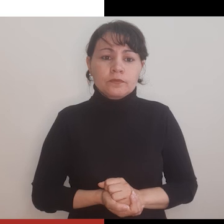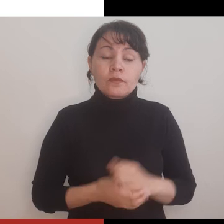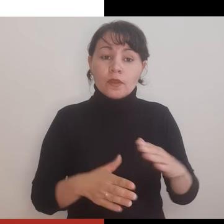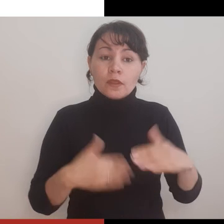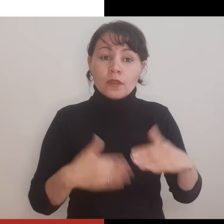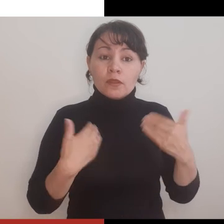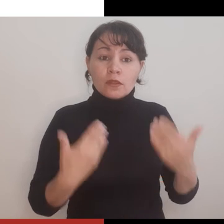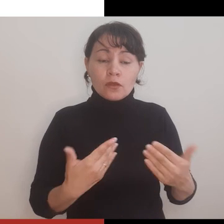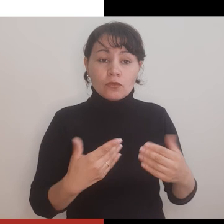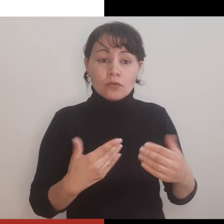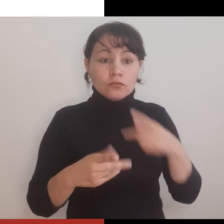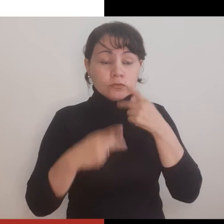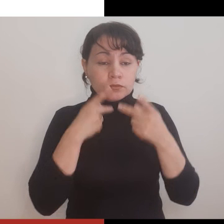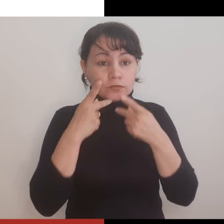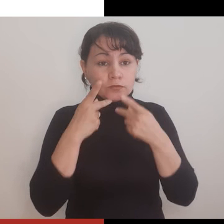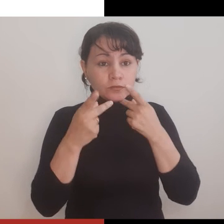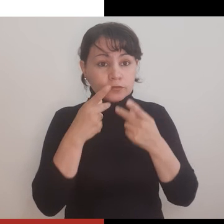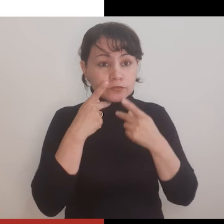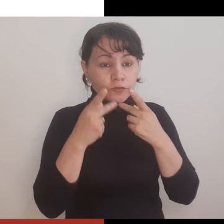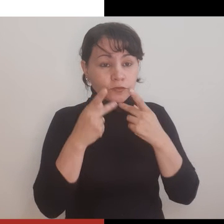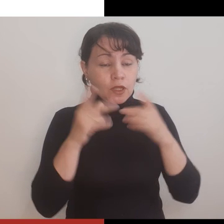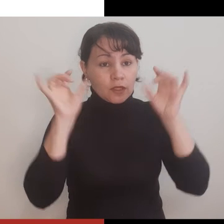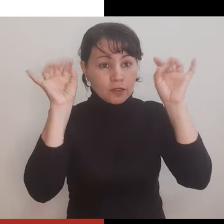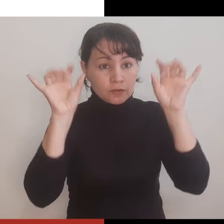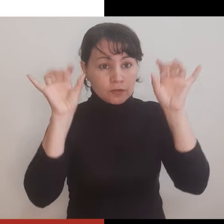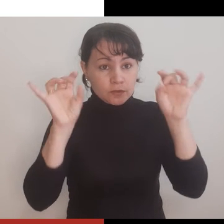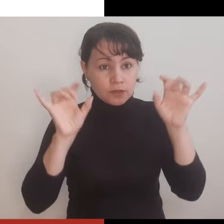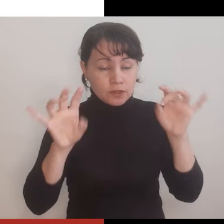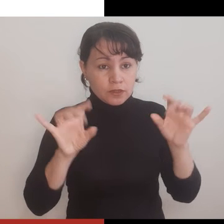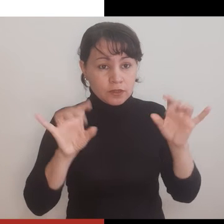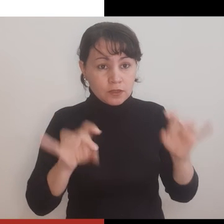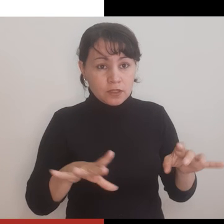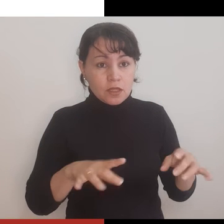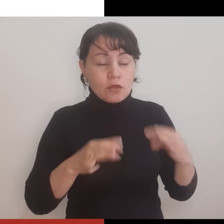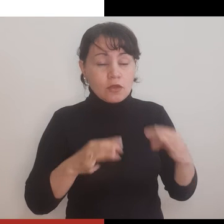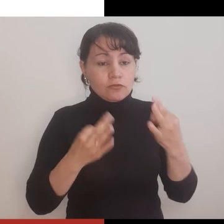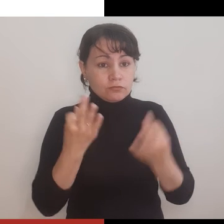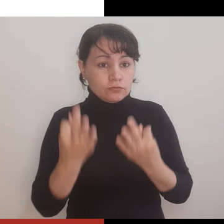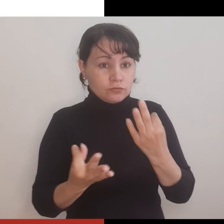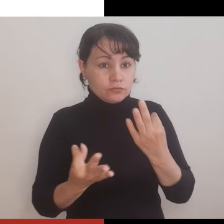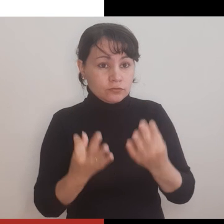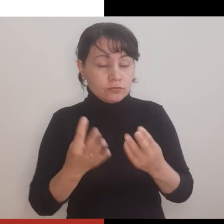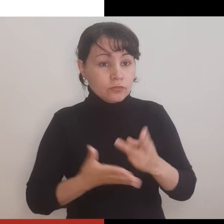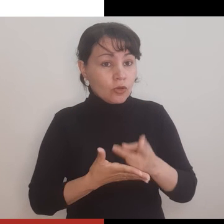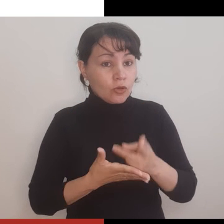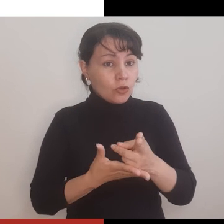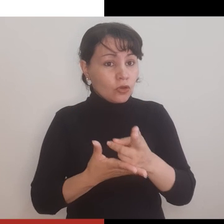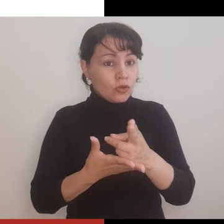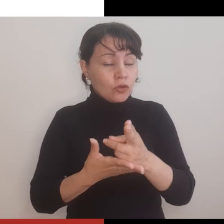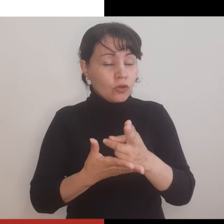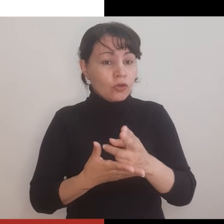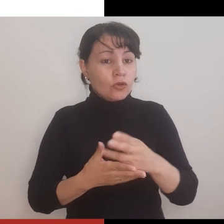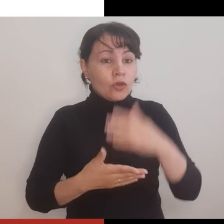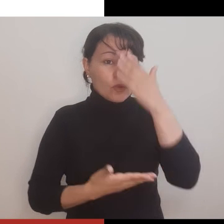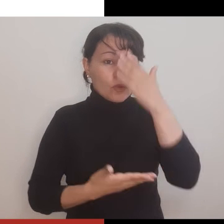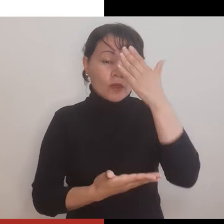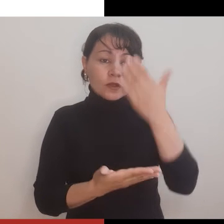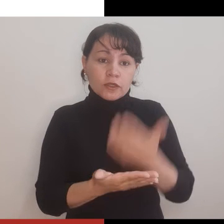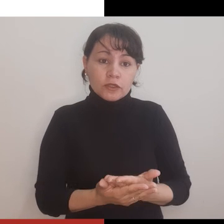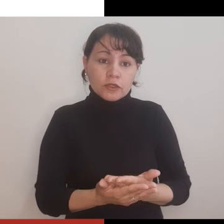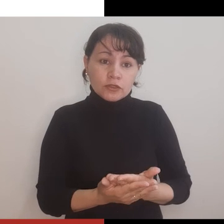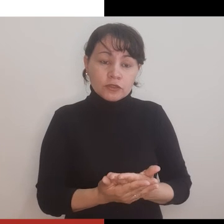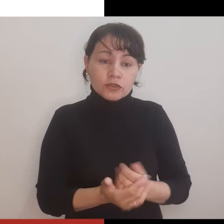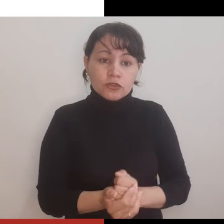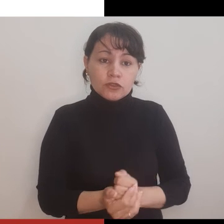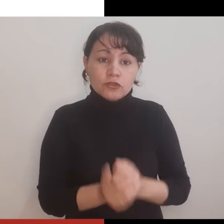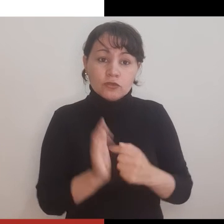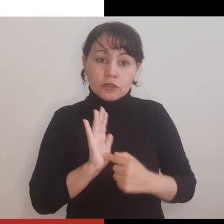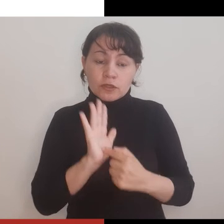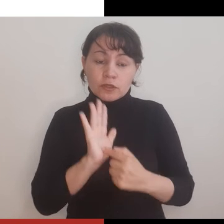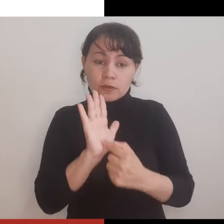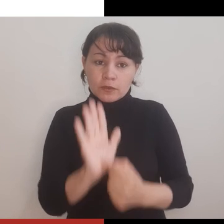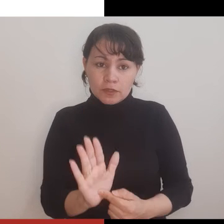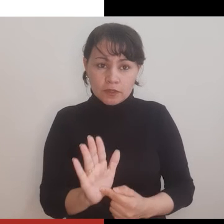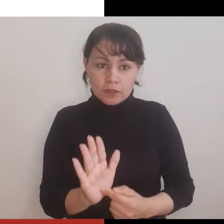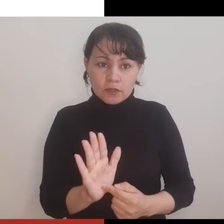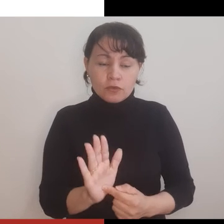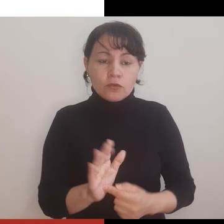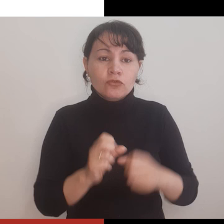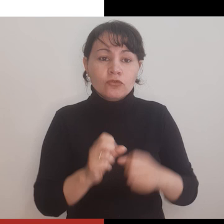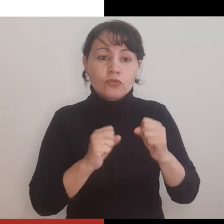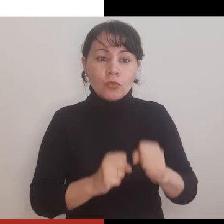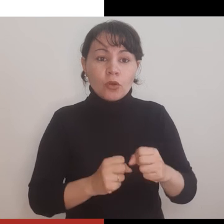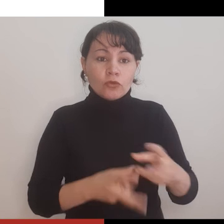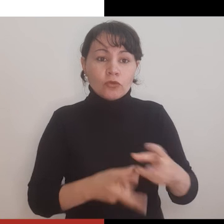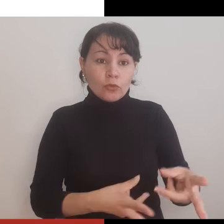Então, pessoal, quando a gente fala da especialização em terapia intensiva, eu acredito que, através dessa apresentação, a gente